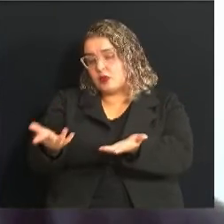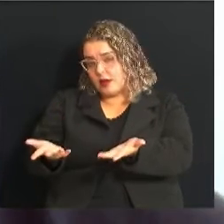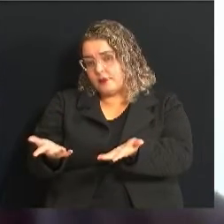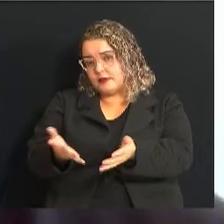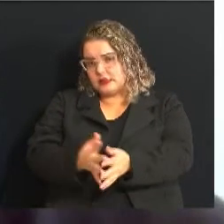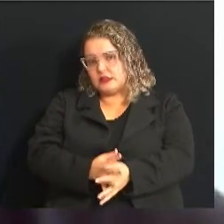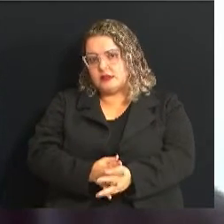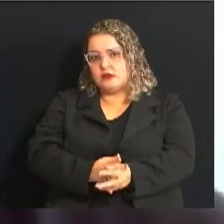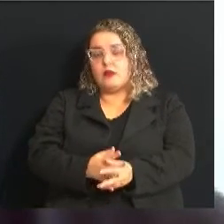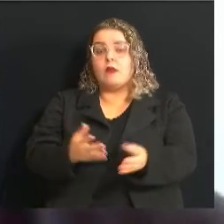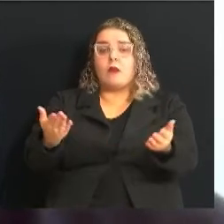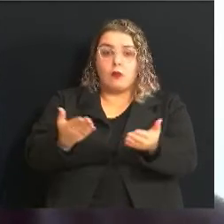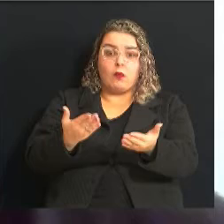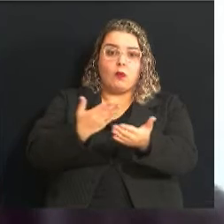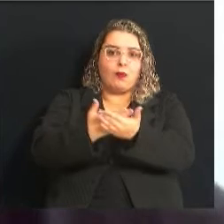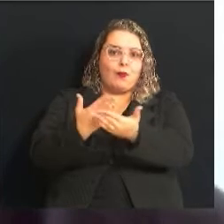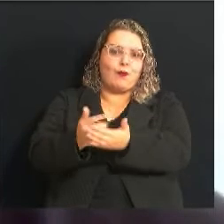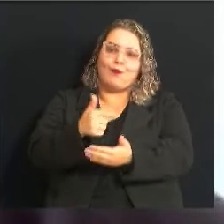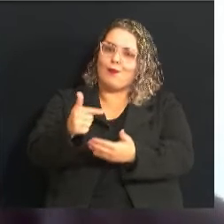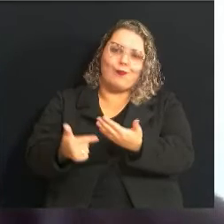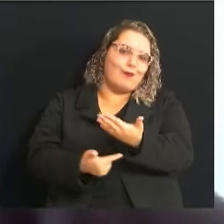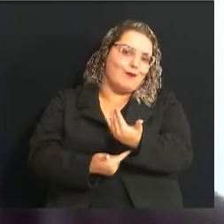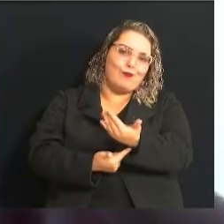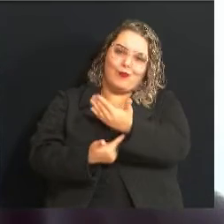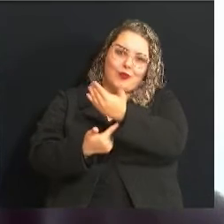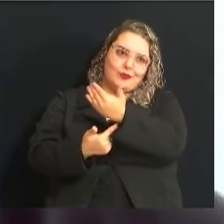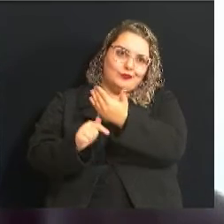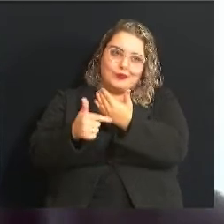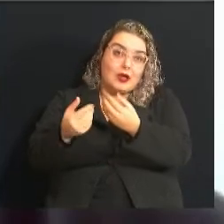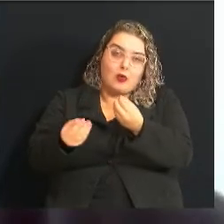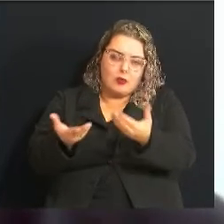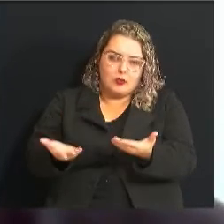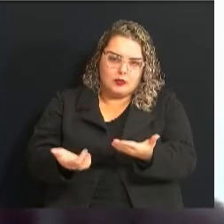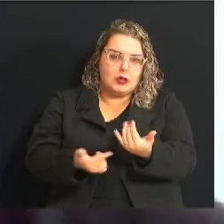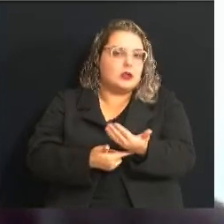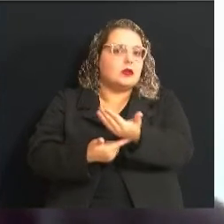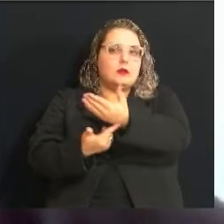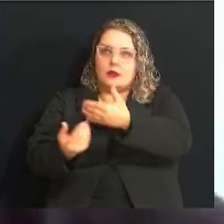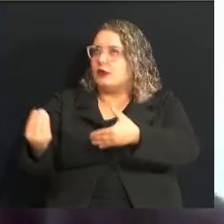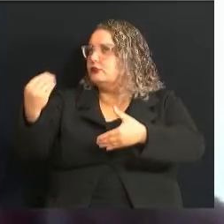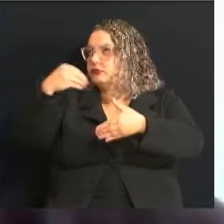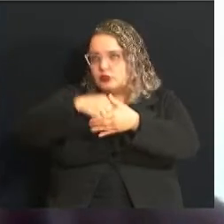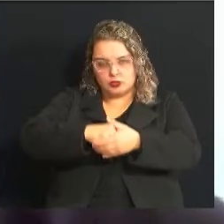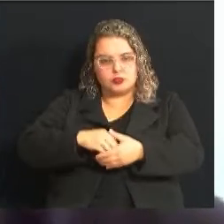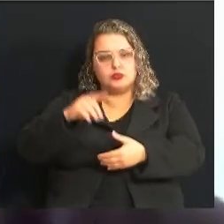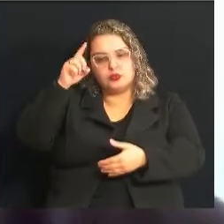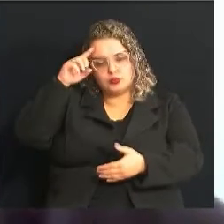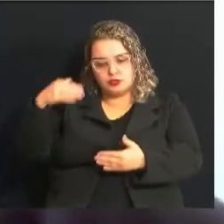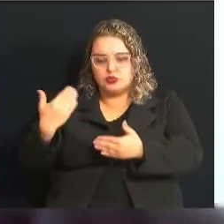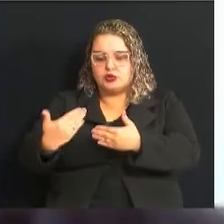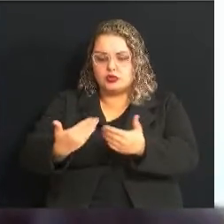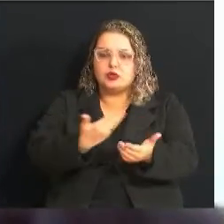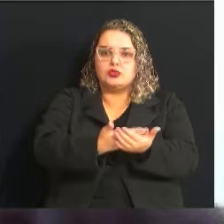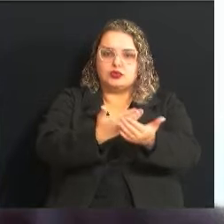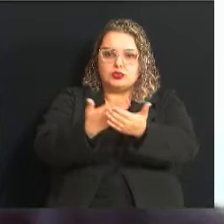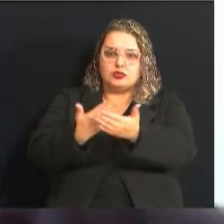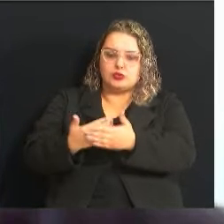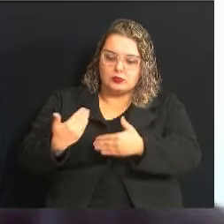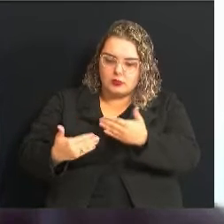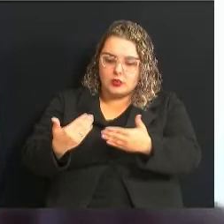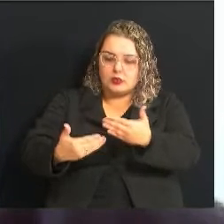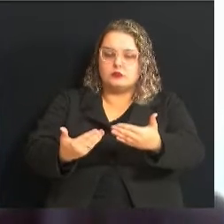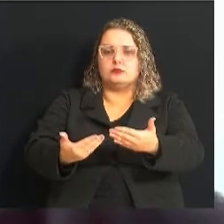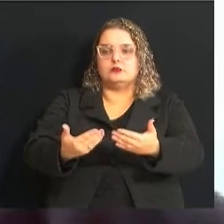Hoje, estudar sem tecnologia não existe mais. A tecnologia faz parte da rotina de estudos, do processo de